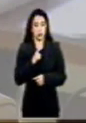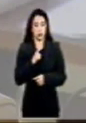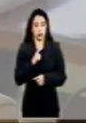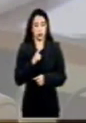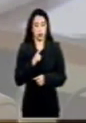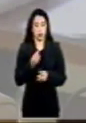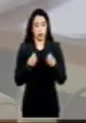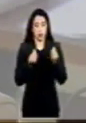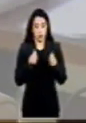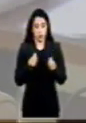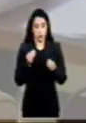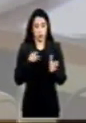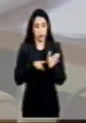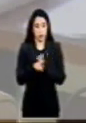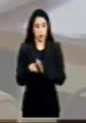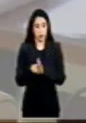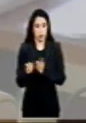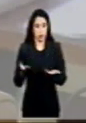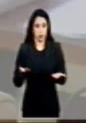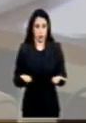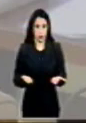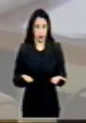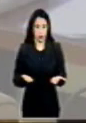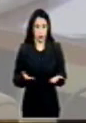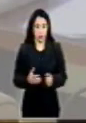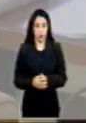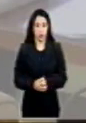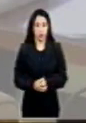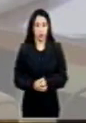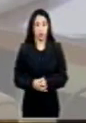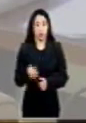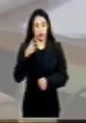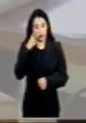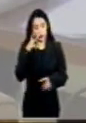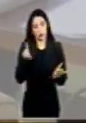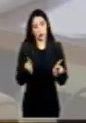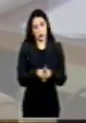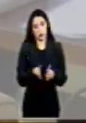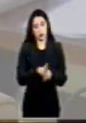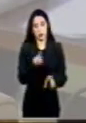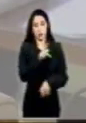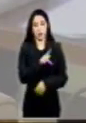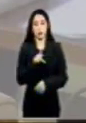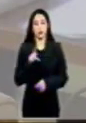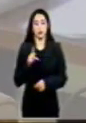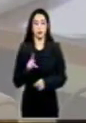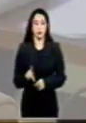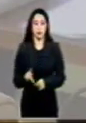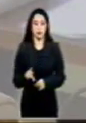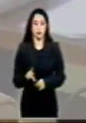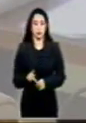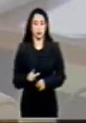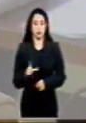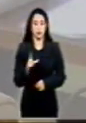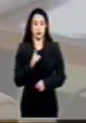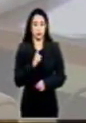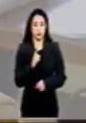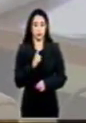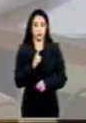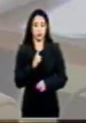medidas investigativas. Nada obstante, senhor presidente, cabe verificar que há, sim,